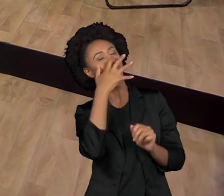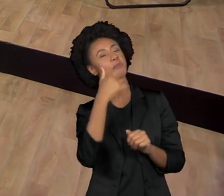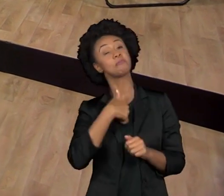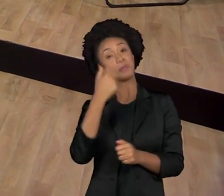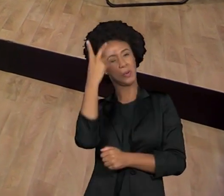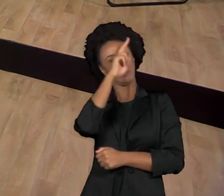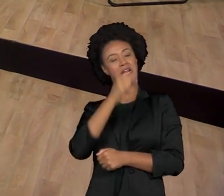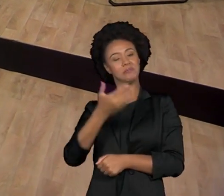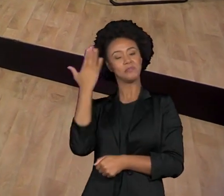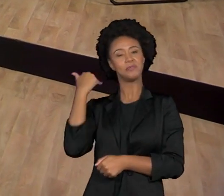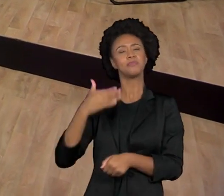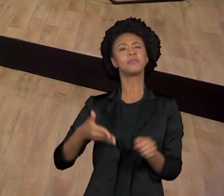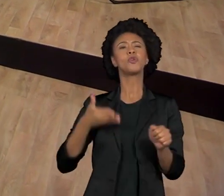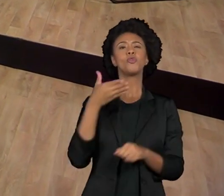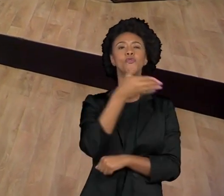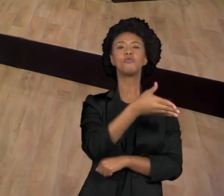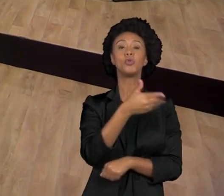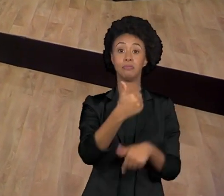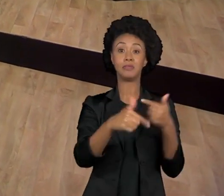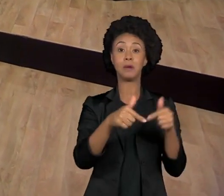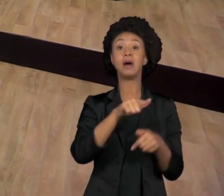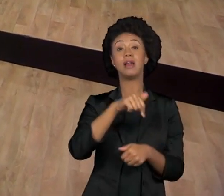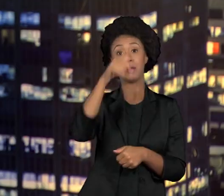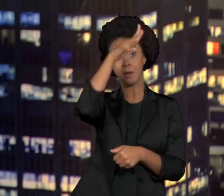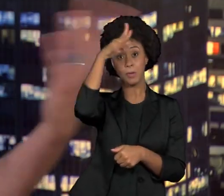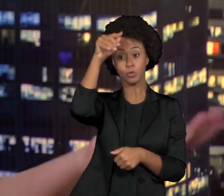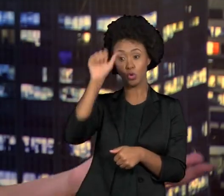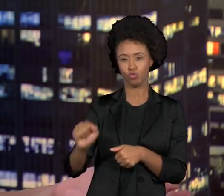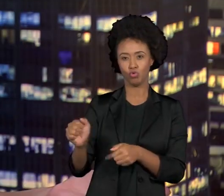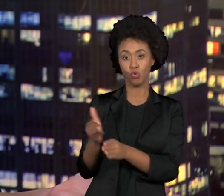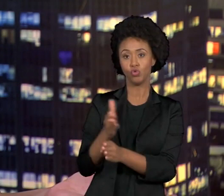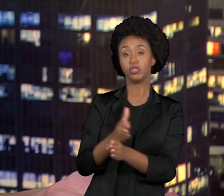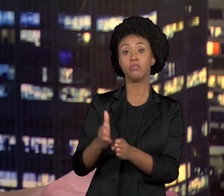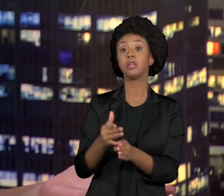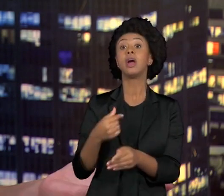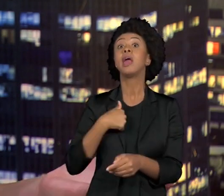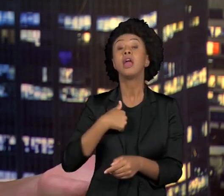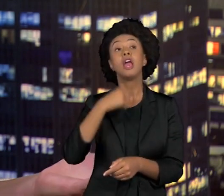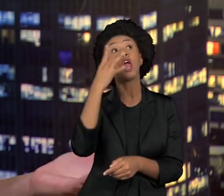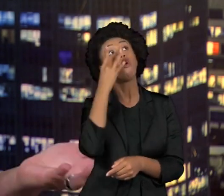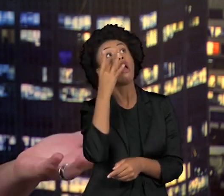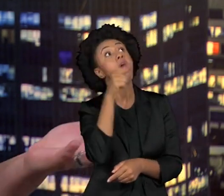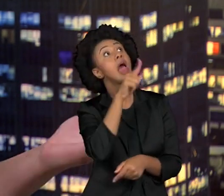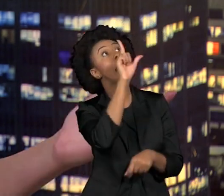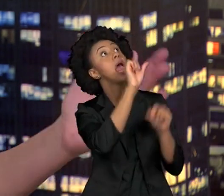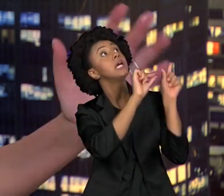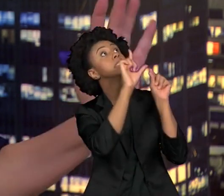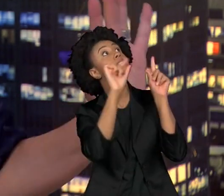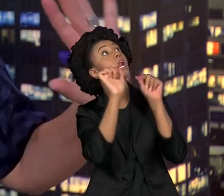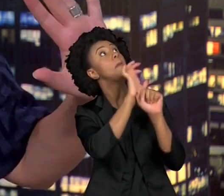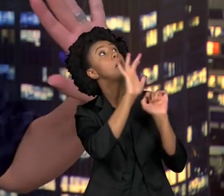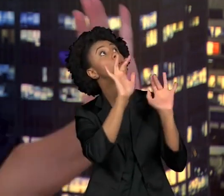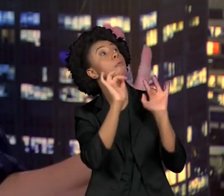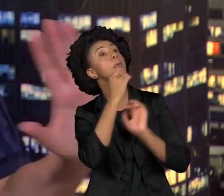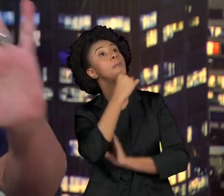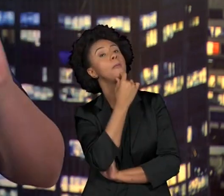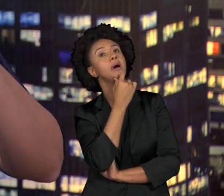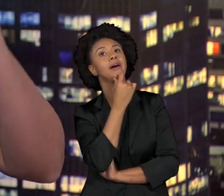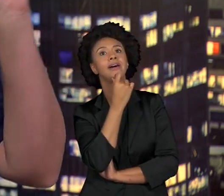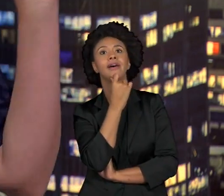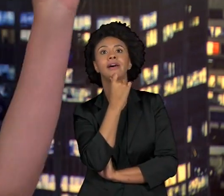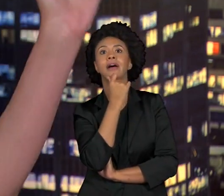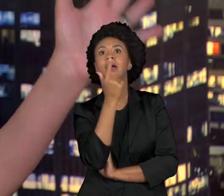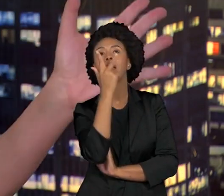fui a trabalhar na divisa com Mato Grosso do Sul, e eu vi estrelas, né? Uau. E falou assim, nossa, aquilo que a gente chama de chão